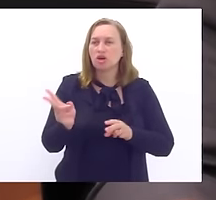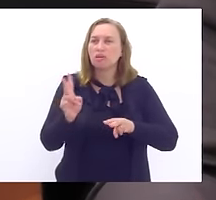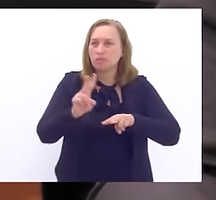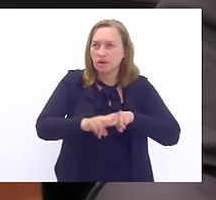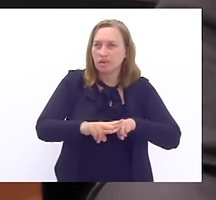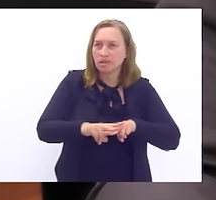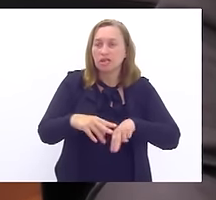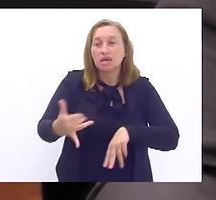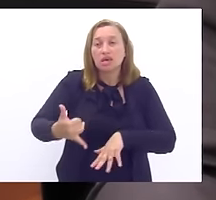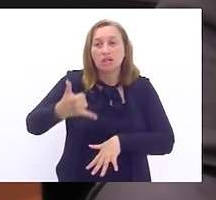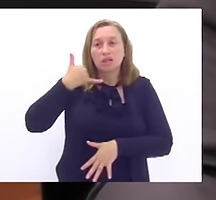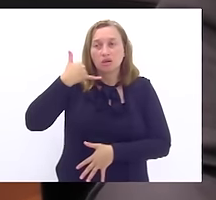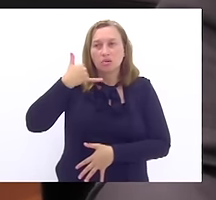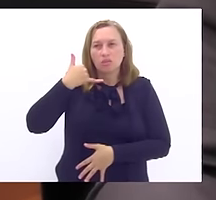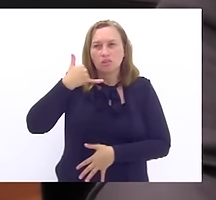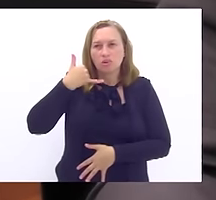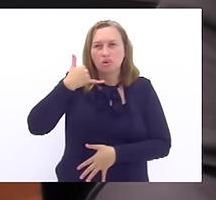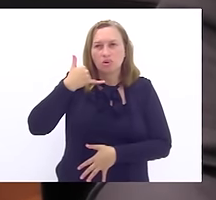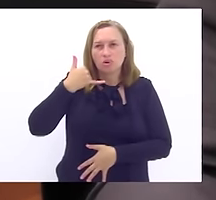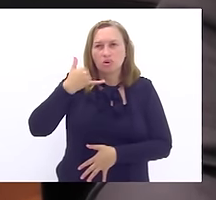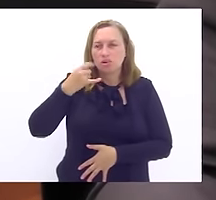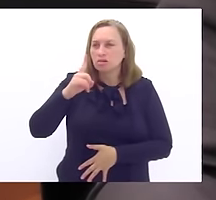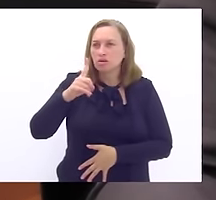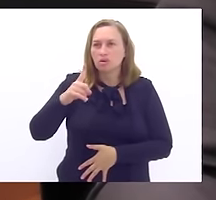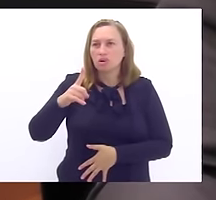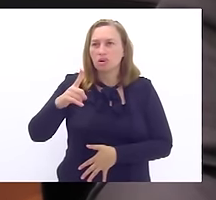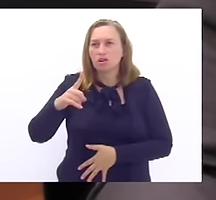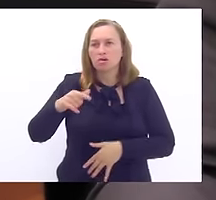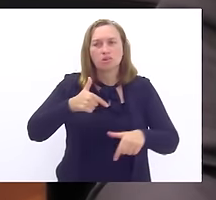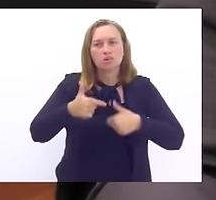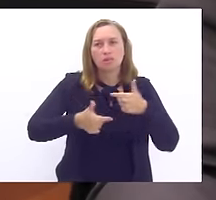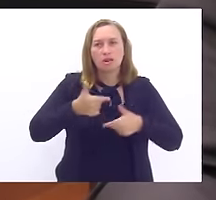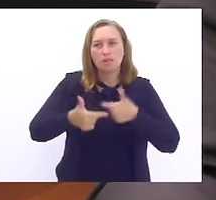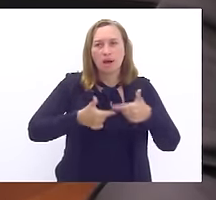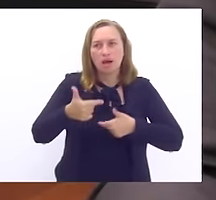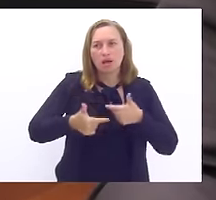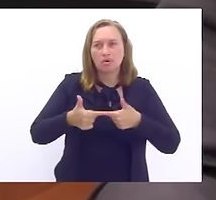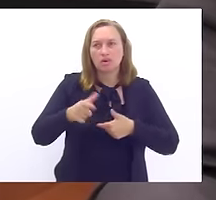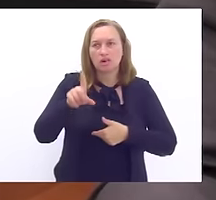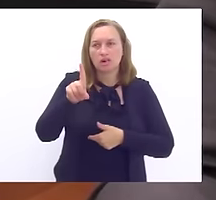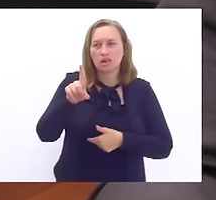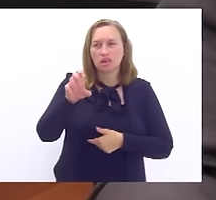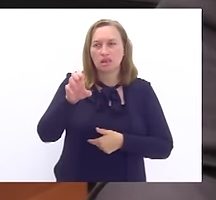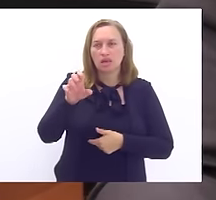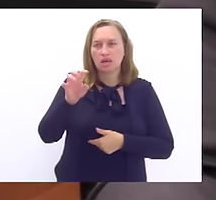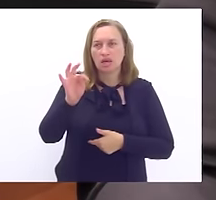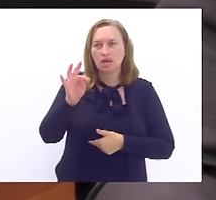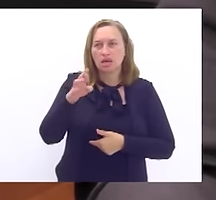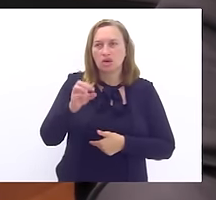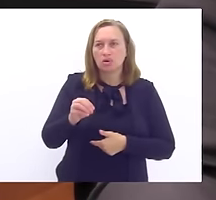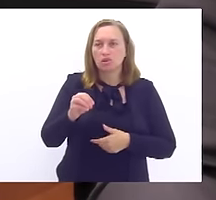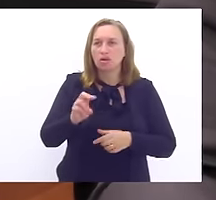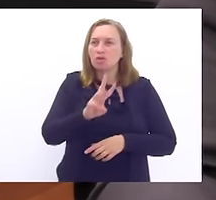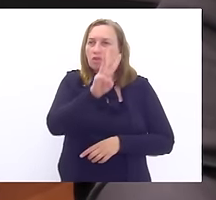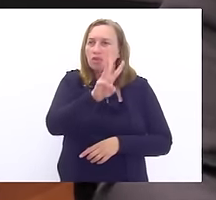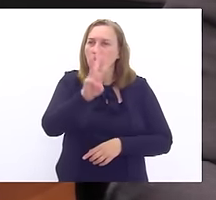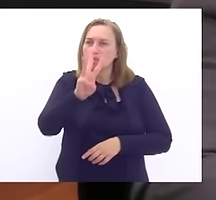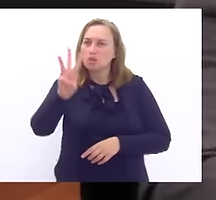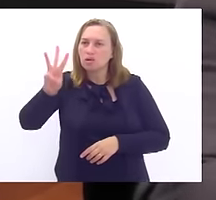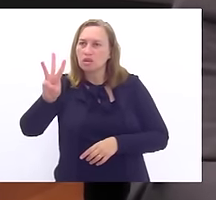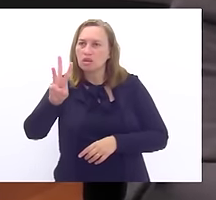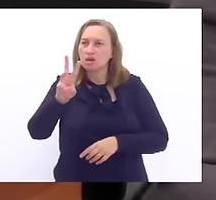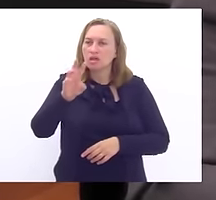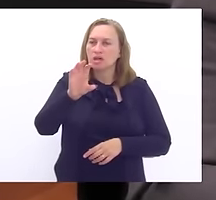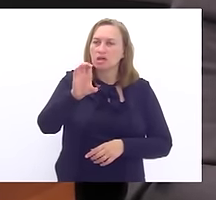e ele ligou para mim falei isso não é operação dentro é estacionamento não sei o que aí ele buscou na no site da CEOP e